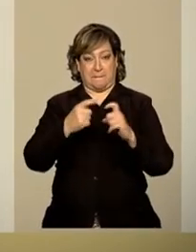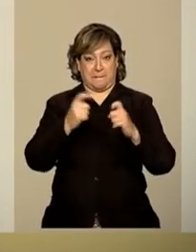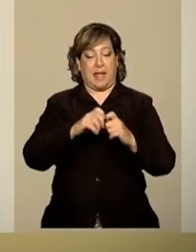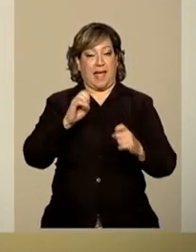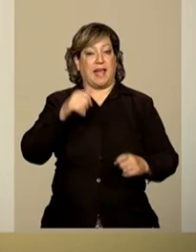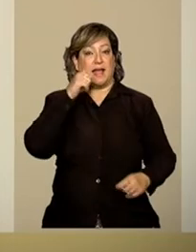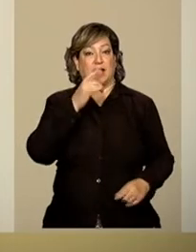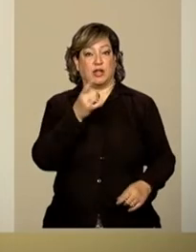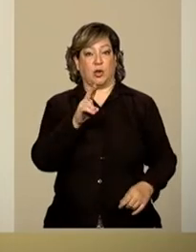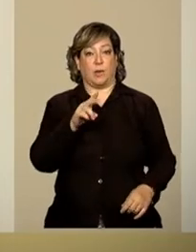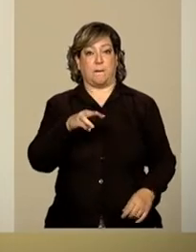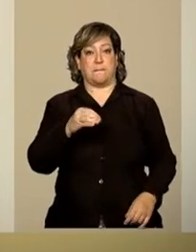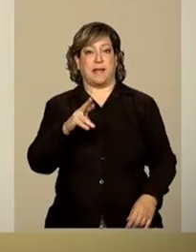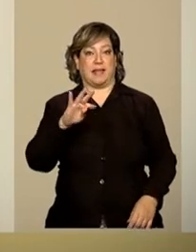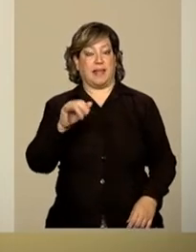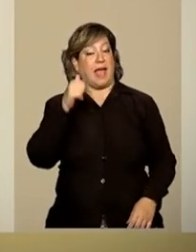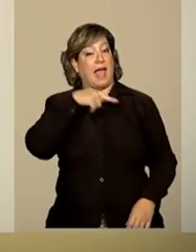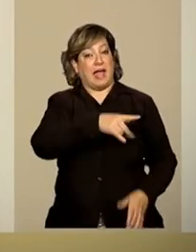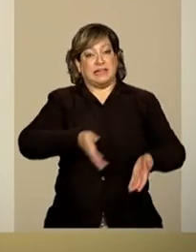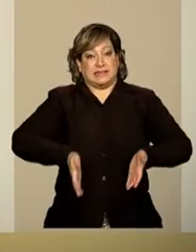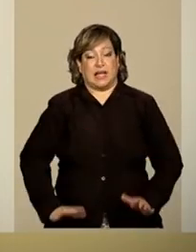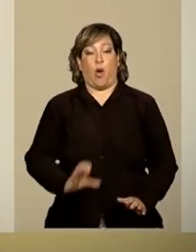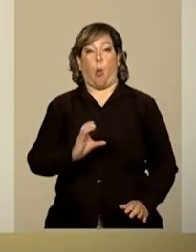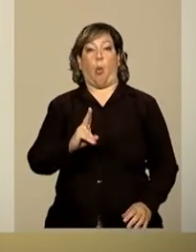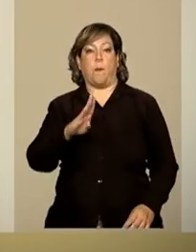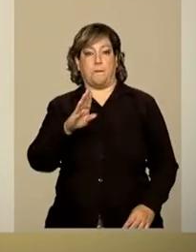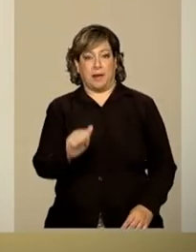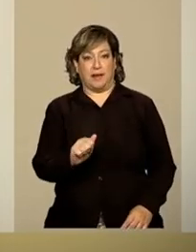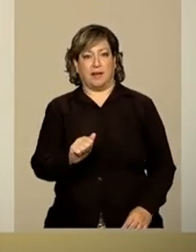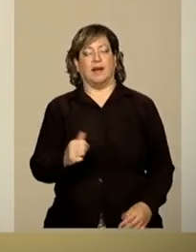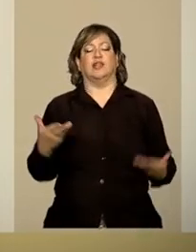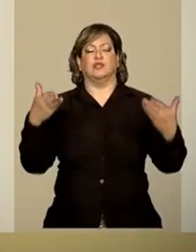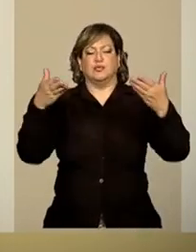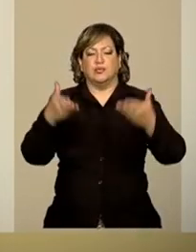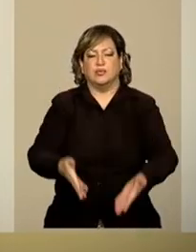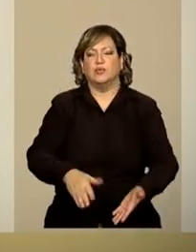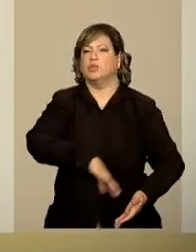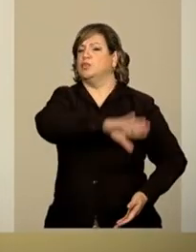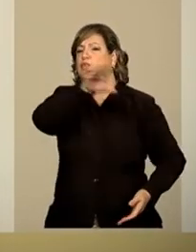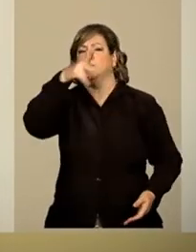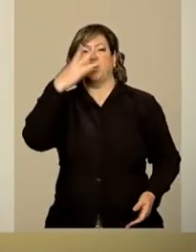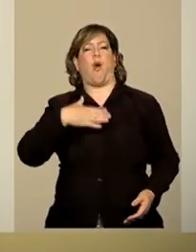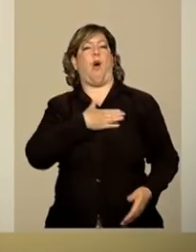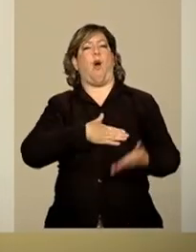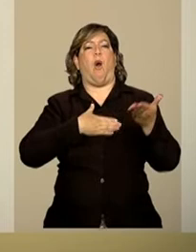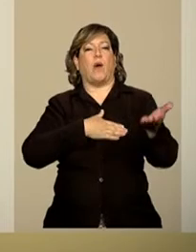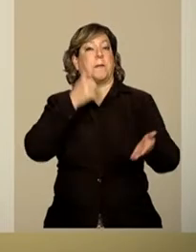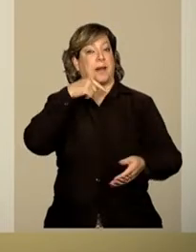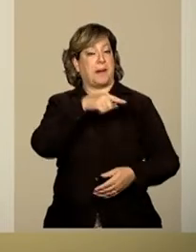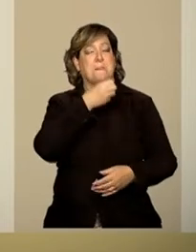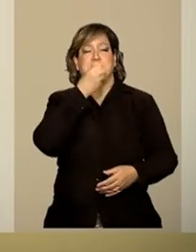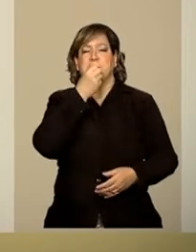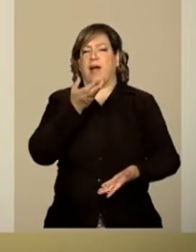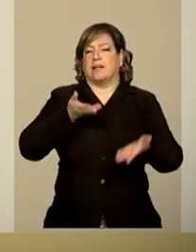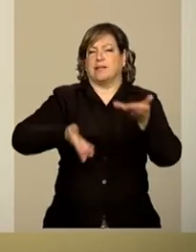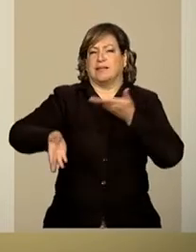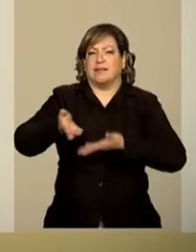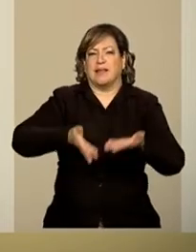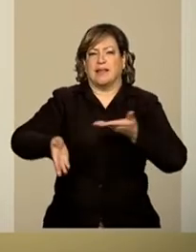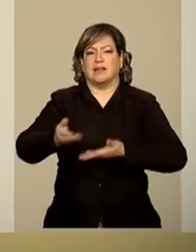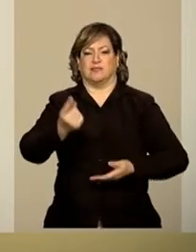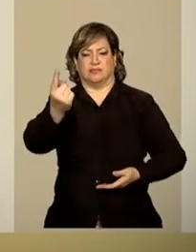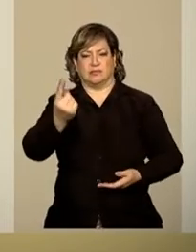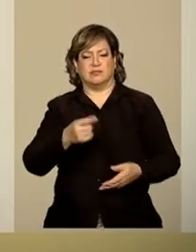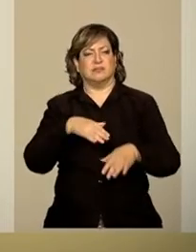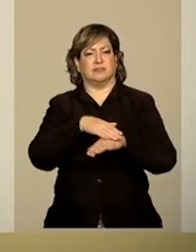Médicos foi a doutora mirta ela é Cubana e de cara conquistou a comunidade o que dá muita atenção a cada um dos seus